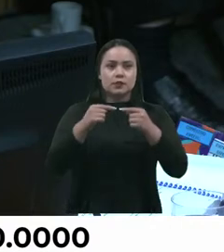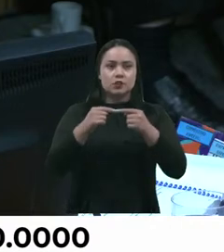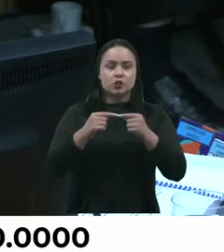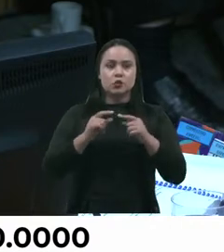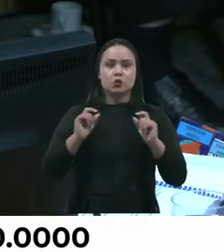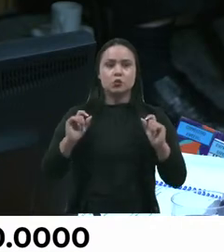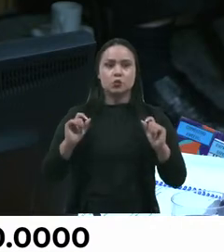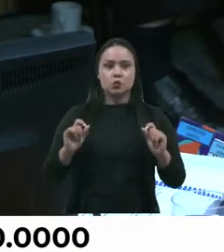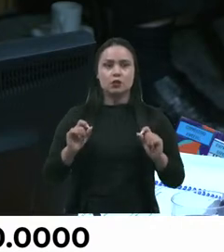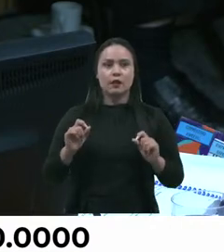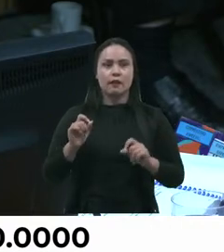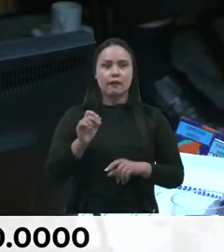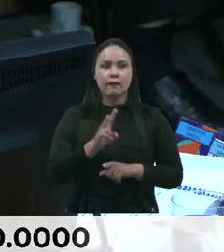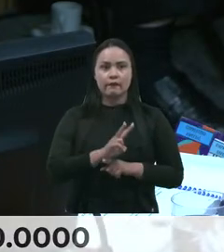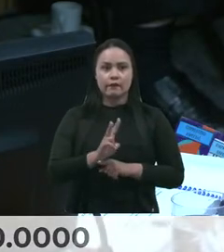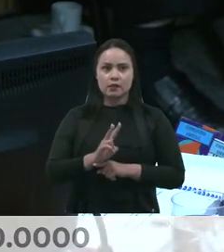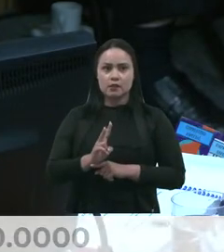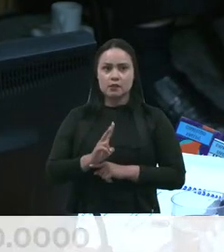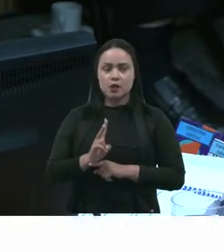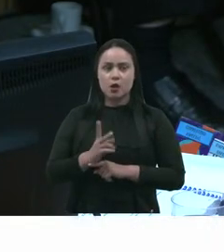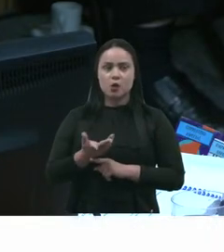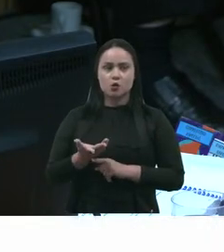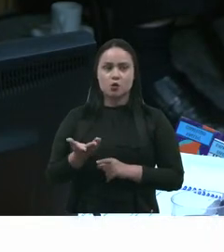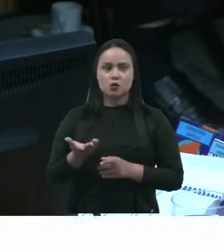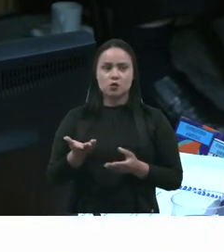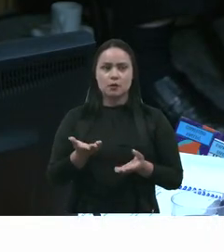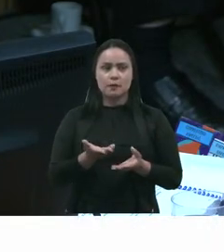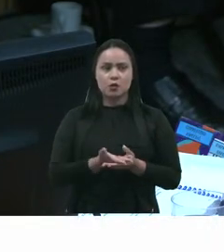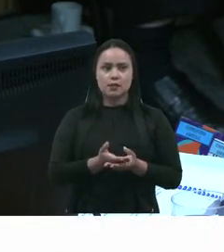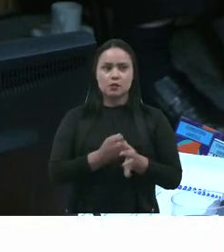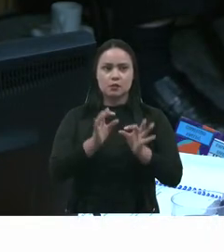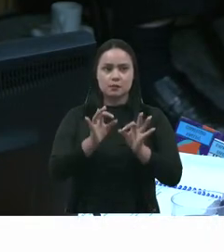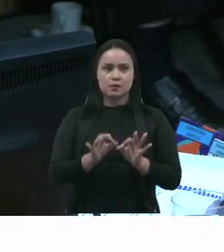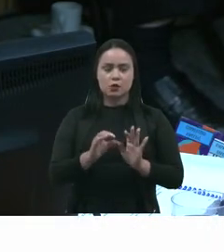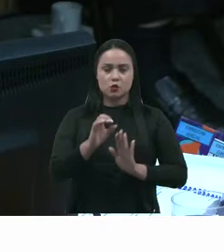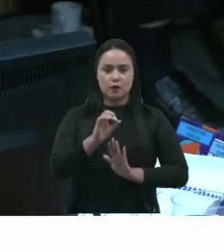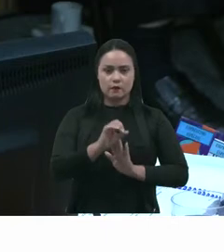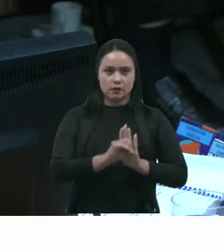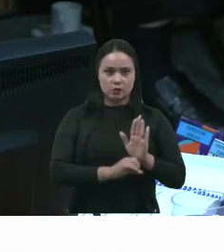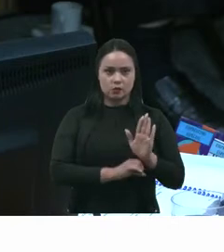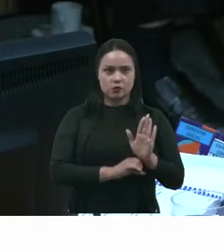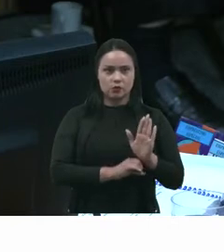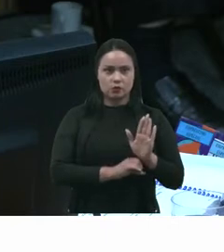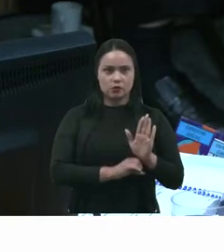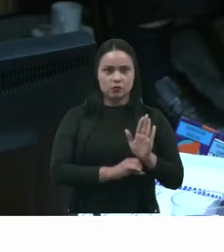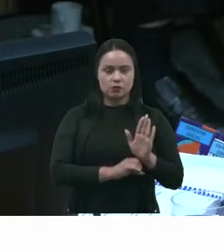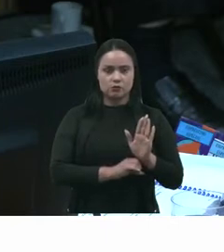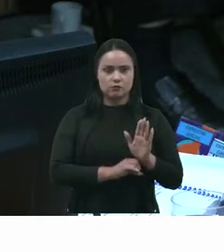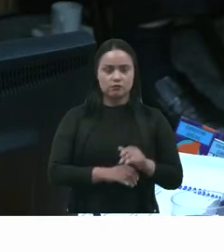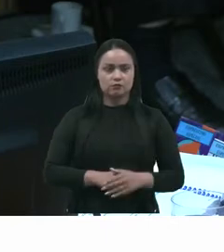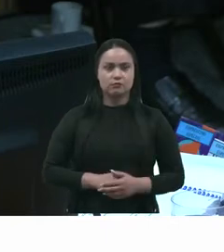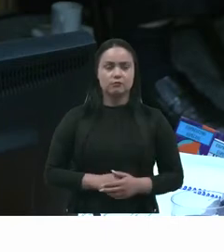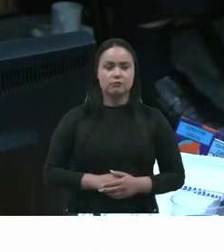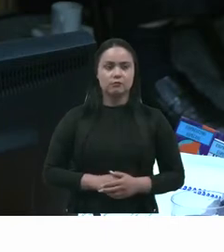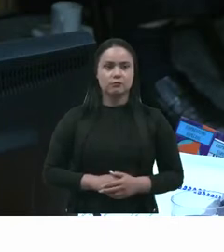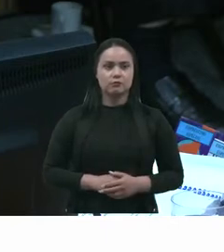de revisão de processo disciplinar instaurado de ofício e